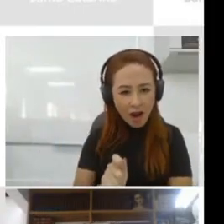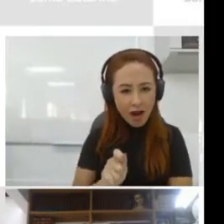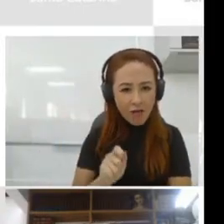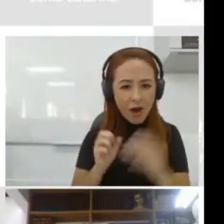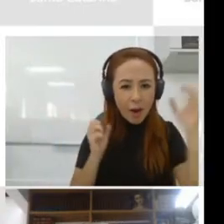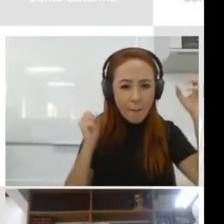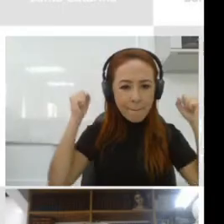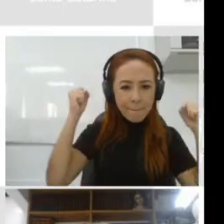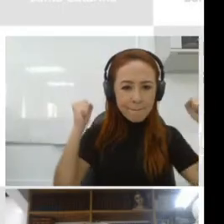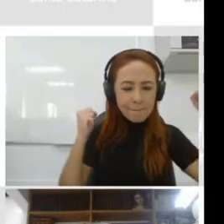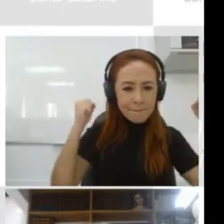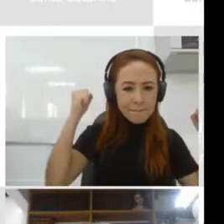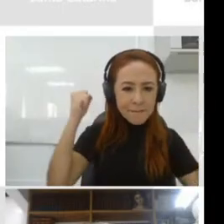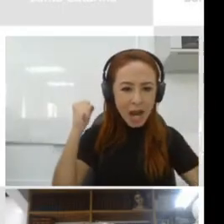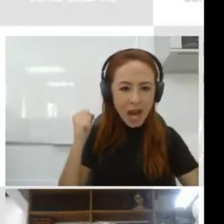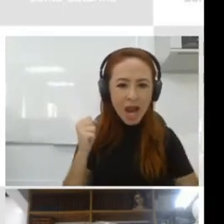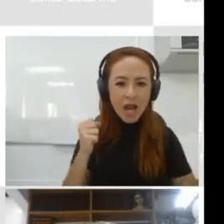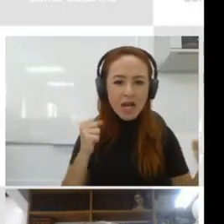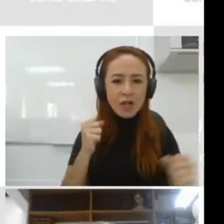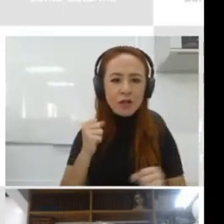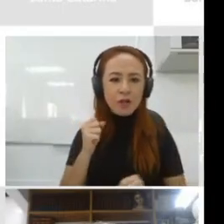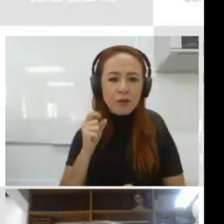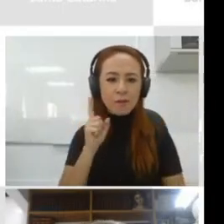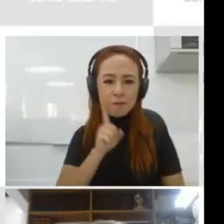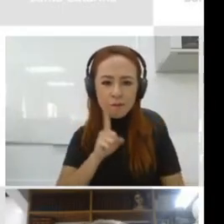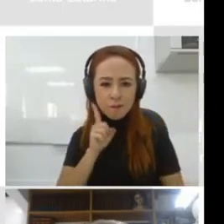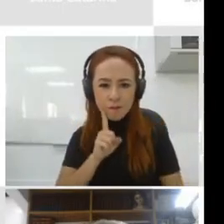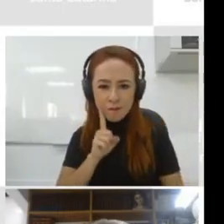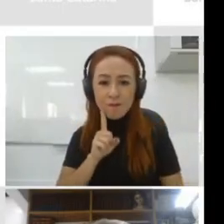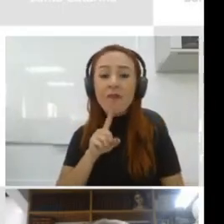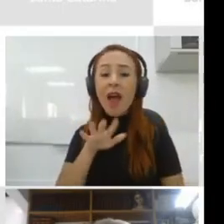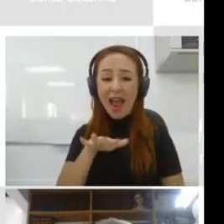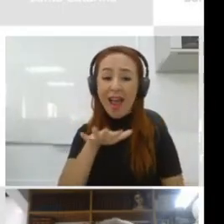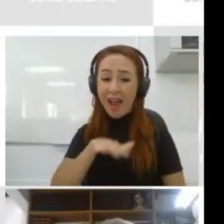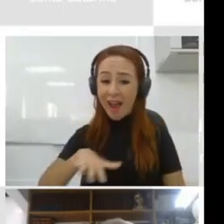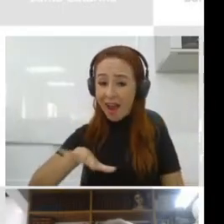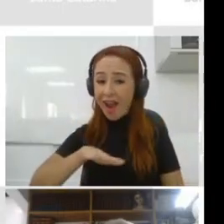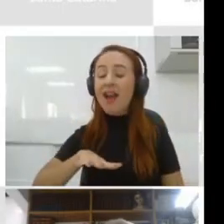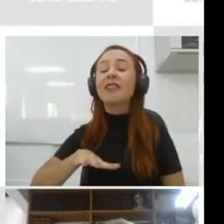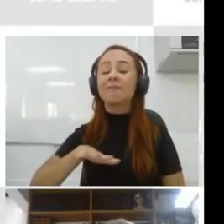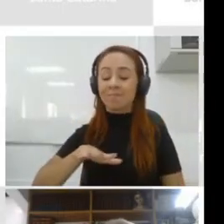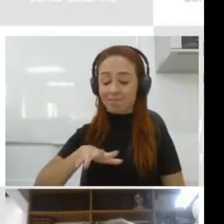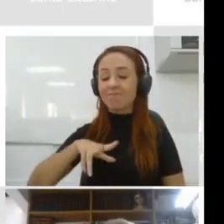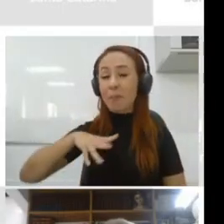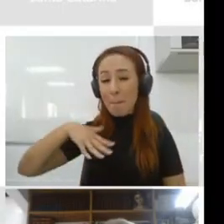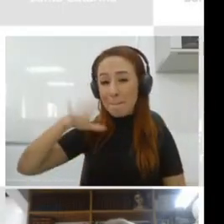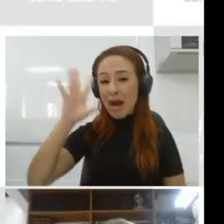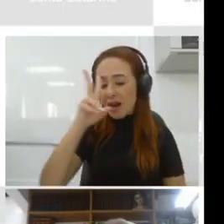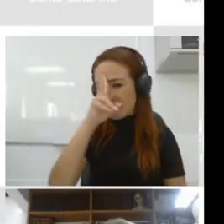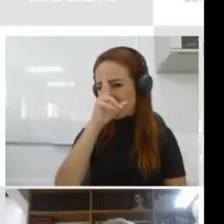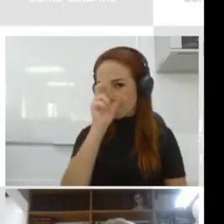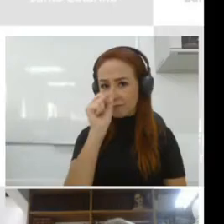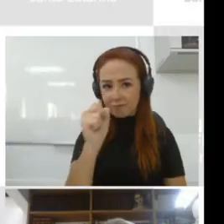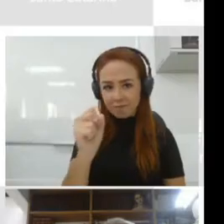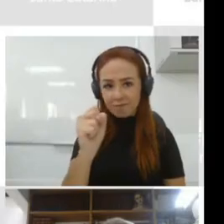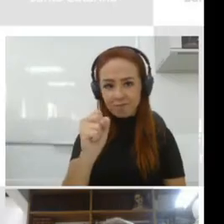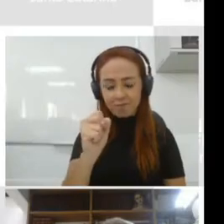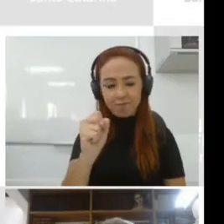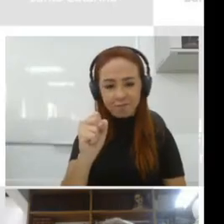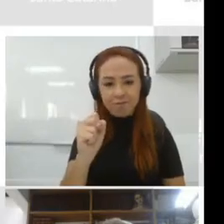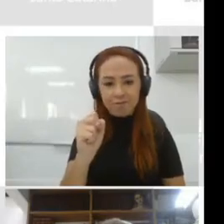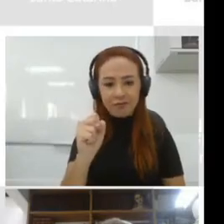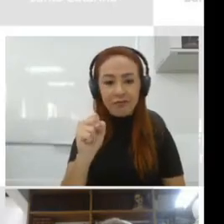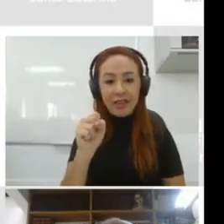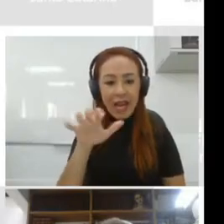são as regiões do mundo que estarão mais intensamente expostas a isso. né, isso, veja, esse é o score de